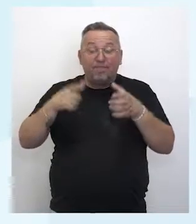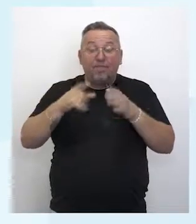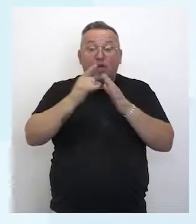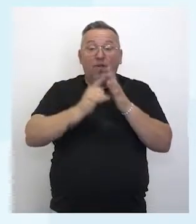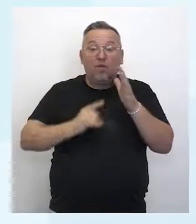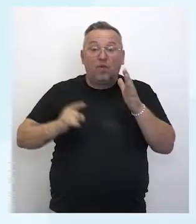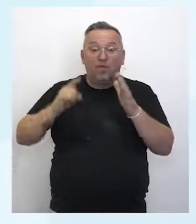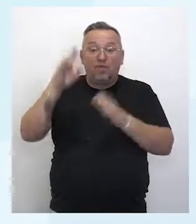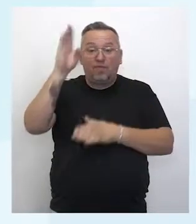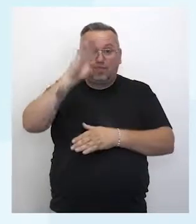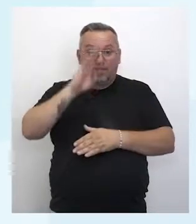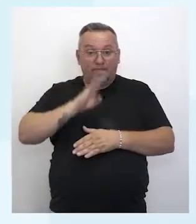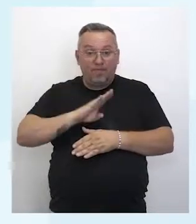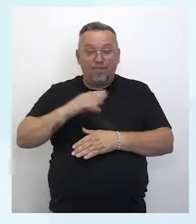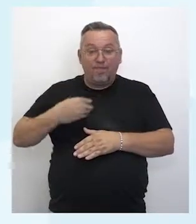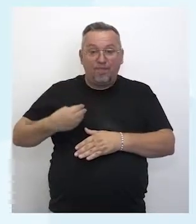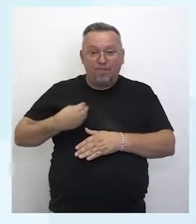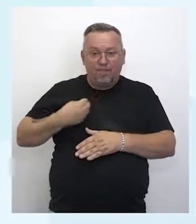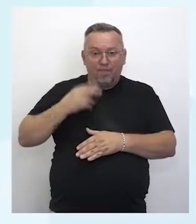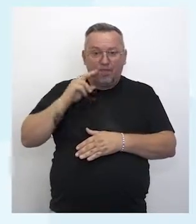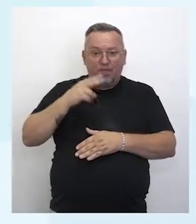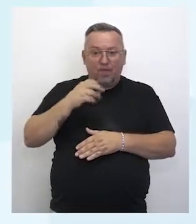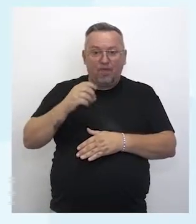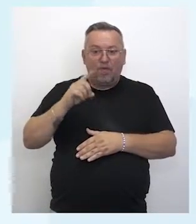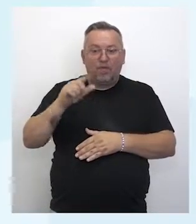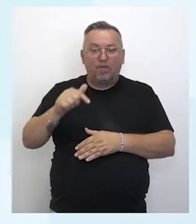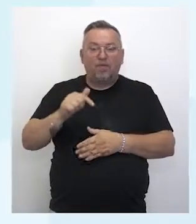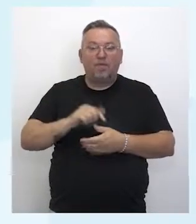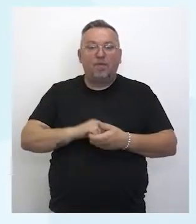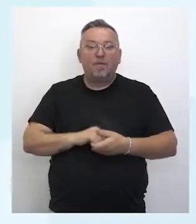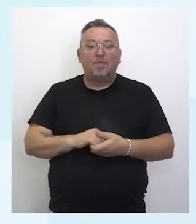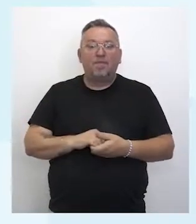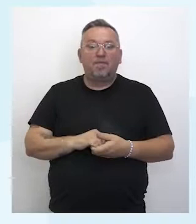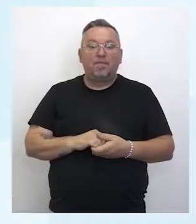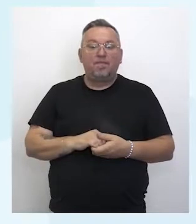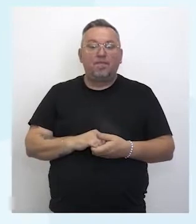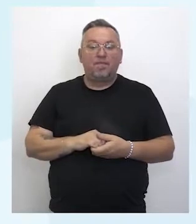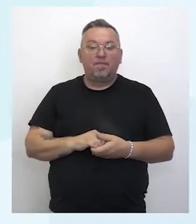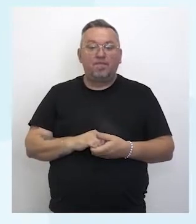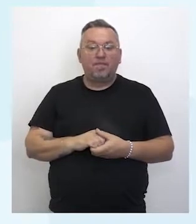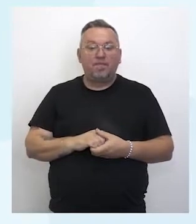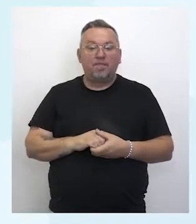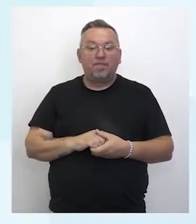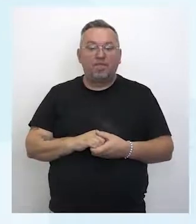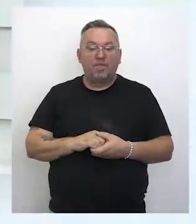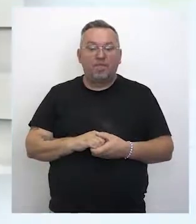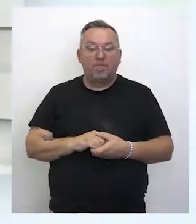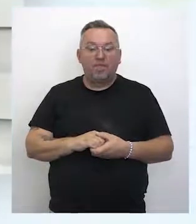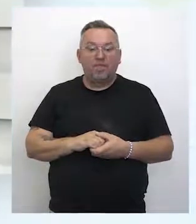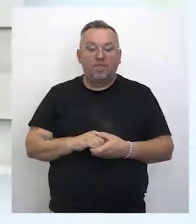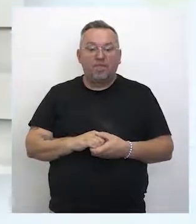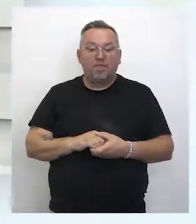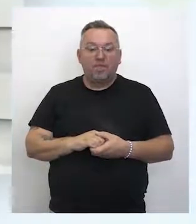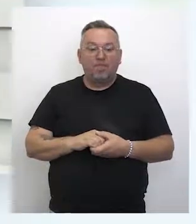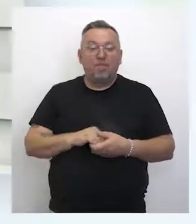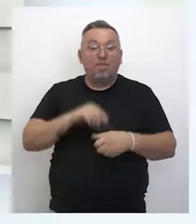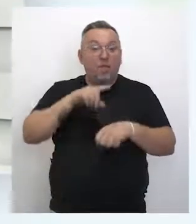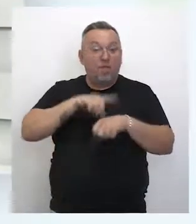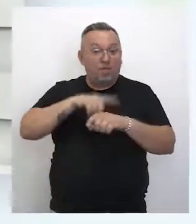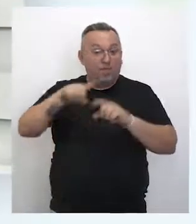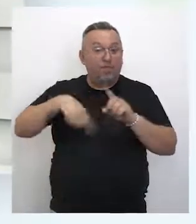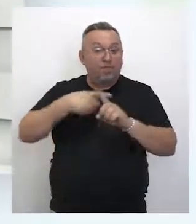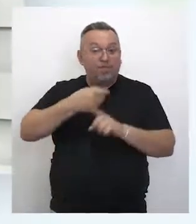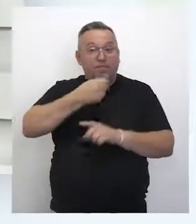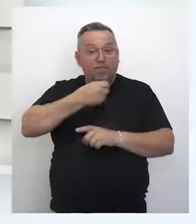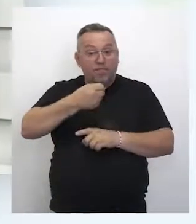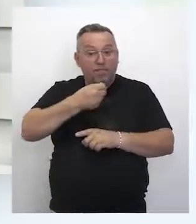no Brasil, vídeo aí de 2017. Então vamos acompanhar aí. Hora de mais uma reportagem da